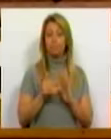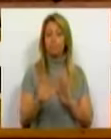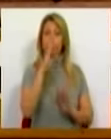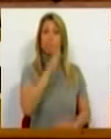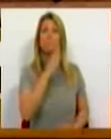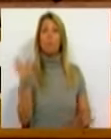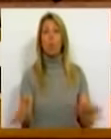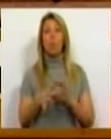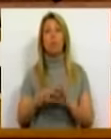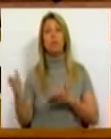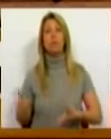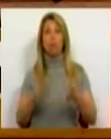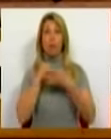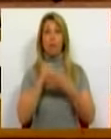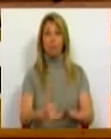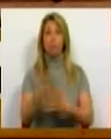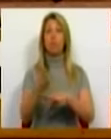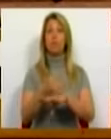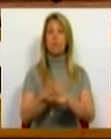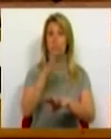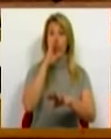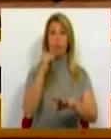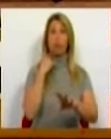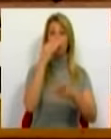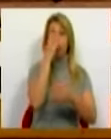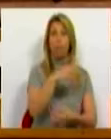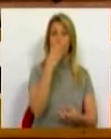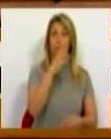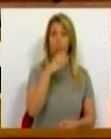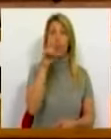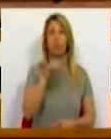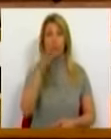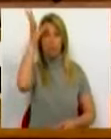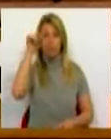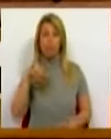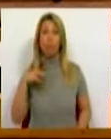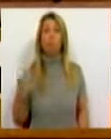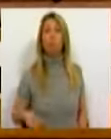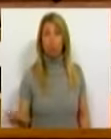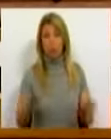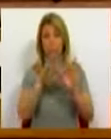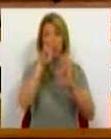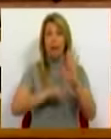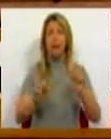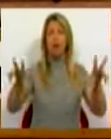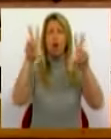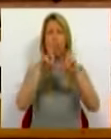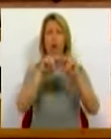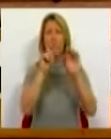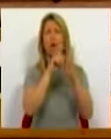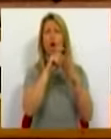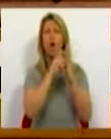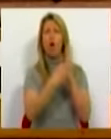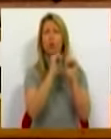consolidam uma estratégia de apoio aos setores da suinicultura e do leite em Portugal, são novas regras de rotulagem que vão obrigar